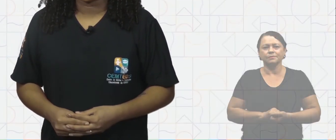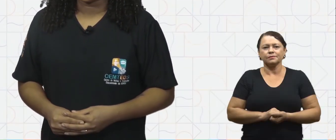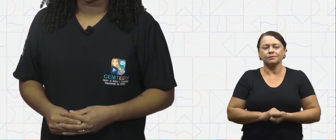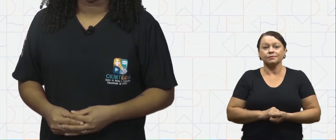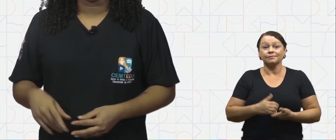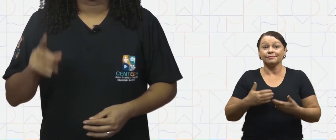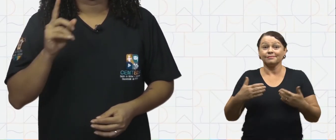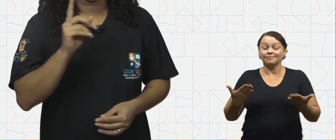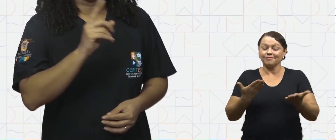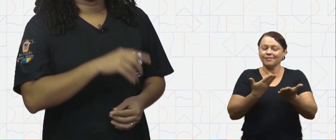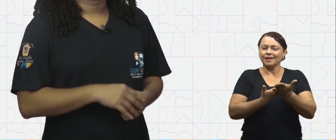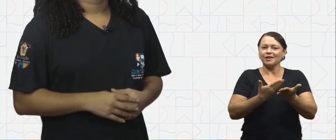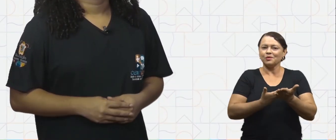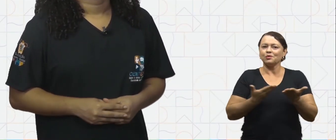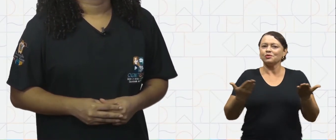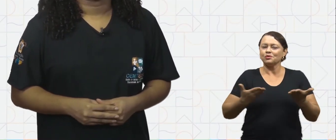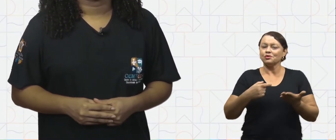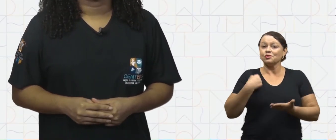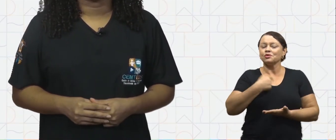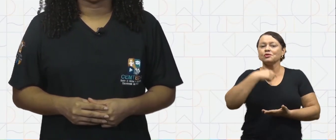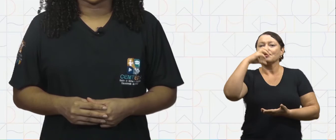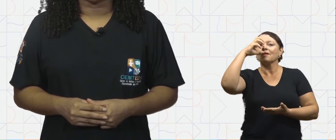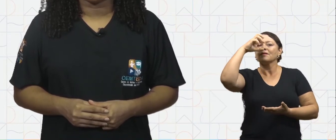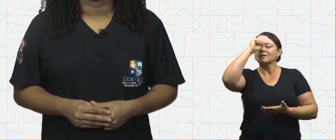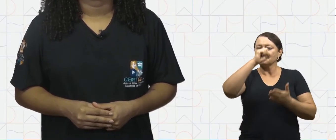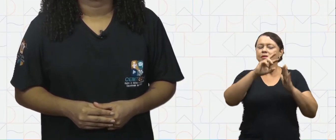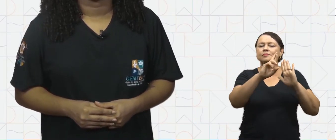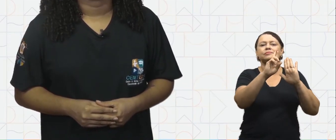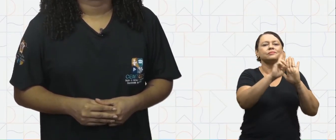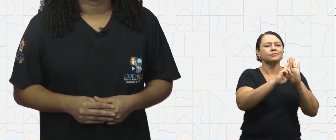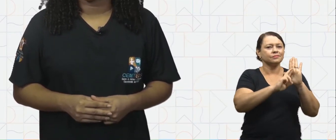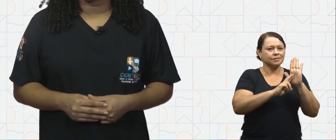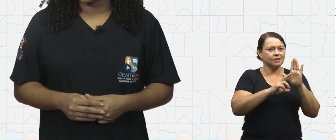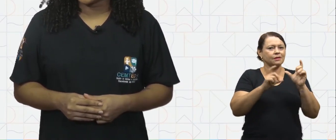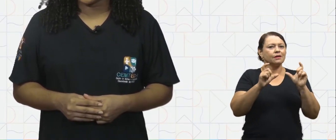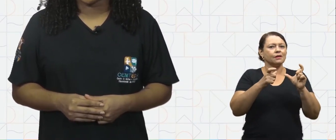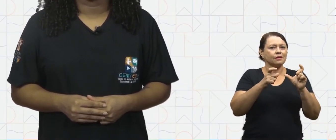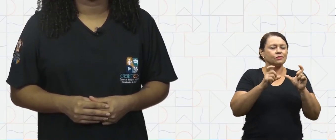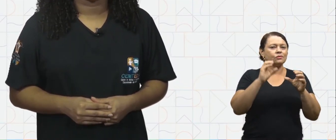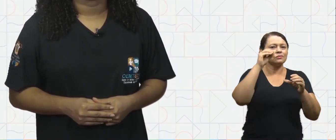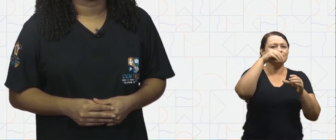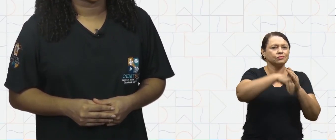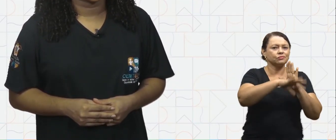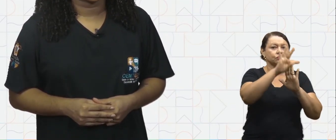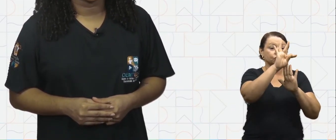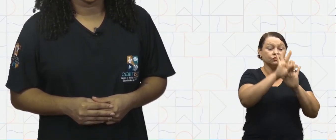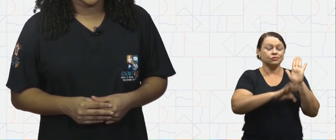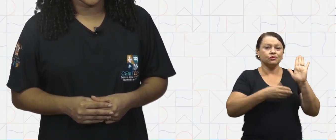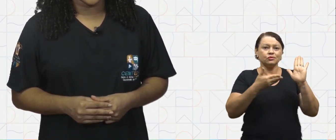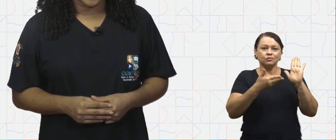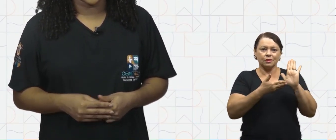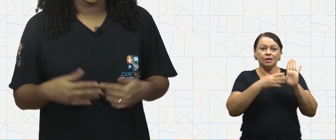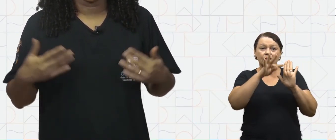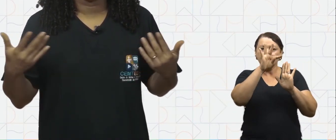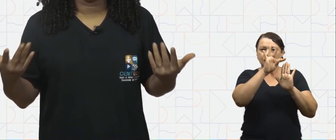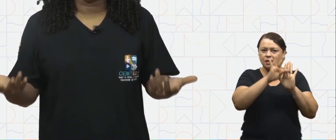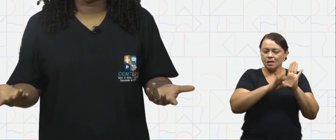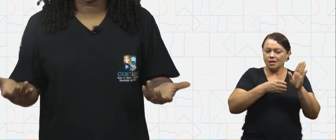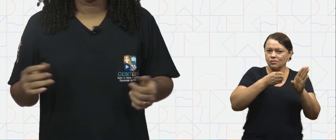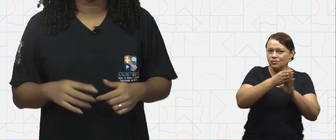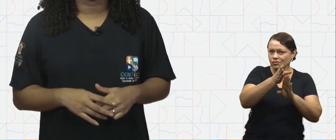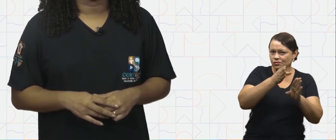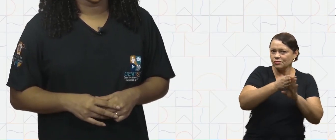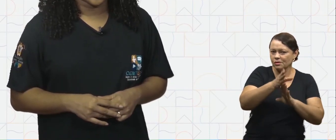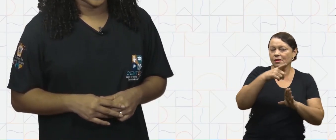Na aula de hoje, nós aprendemos que as regras de jogo fazem parte de um gênero textual chamado texto instrucional, que tem